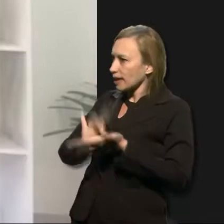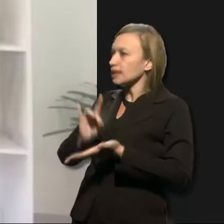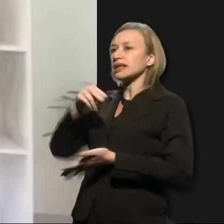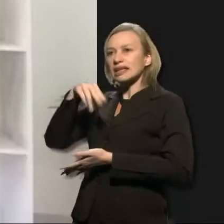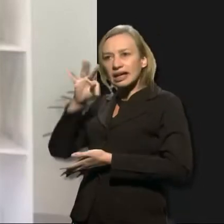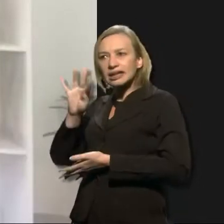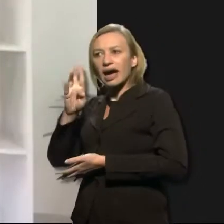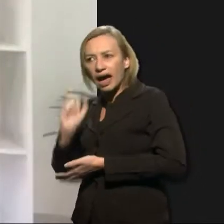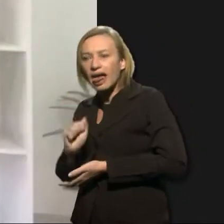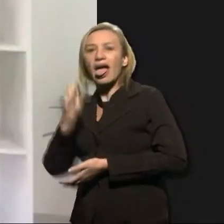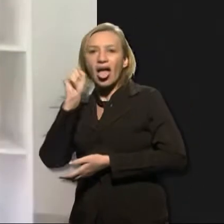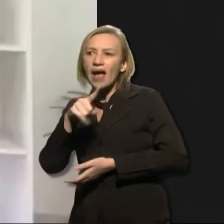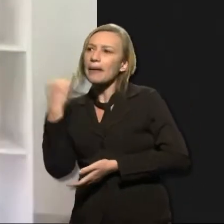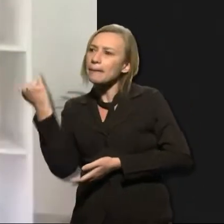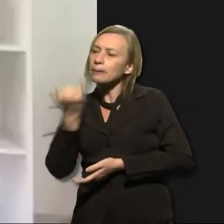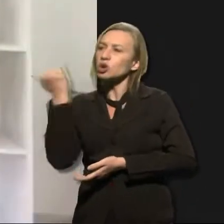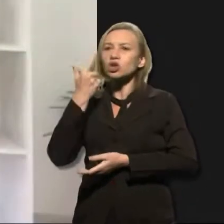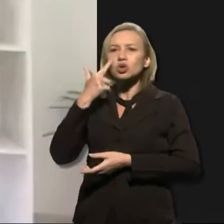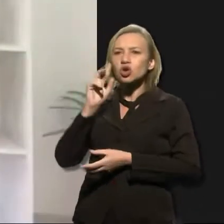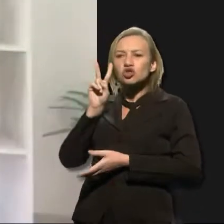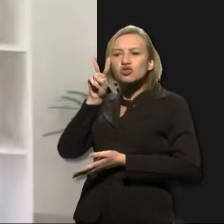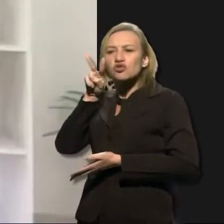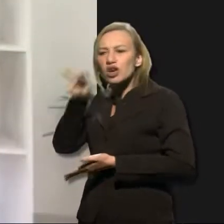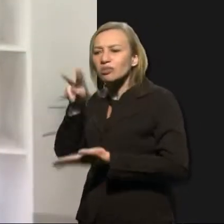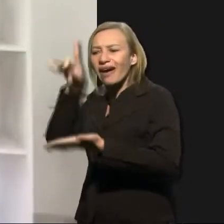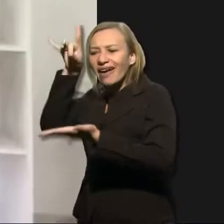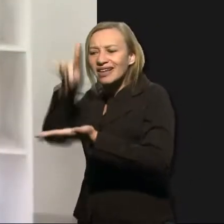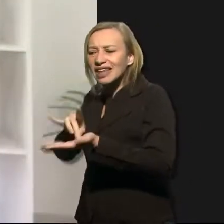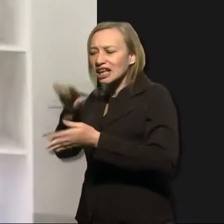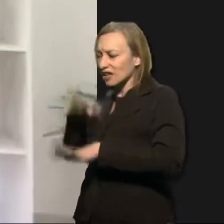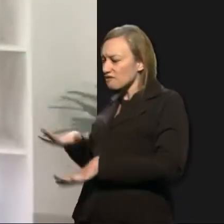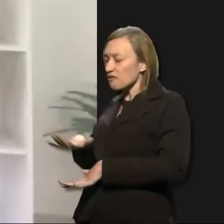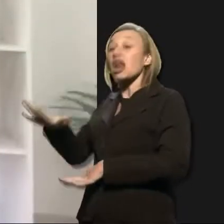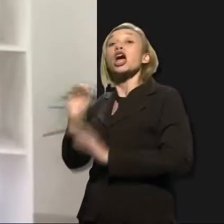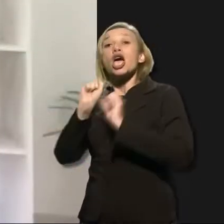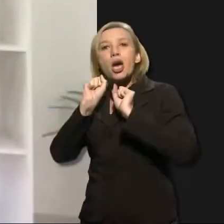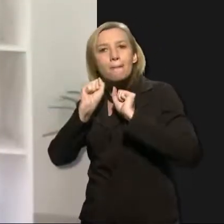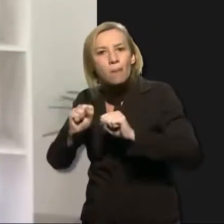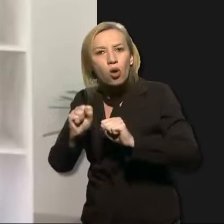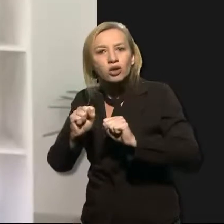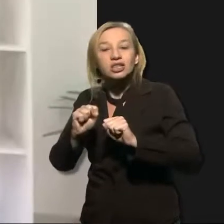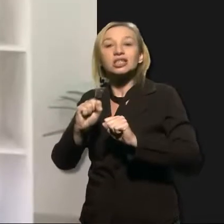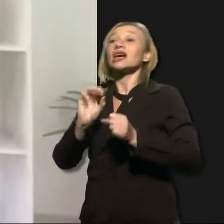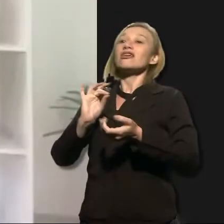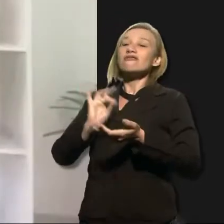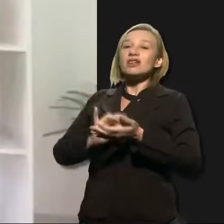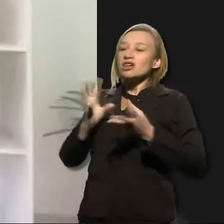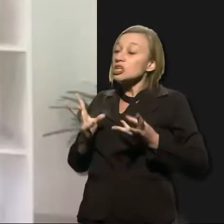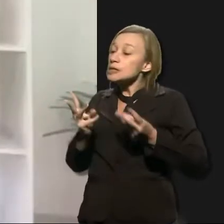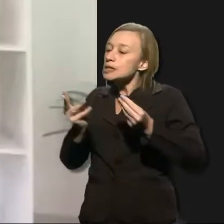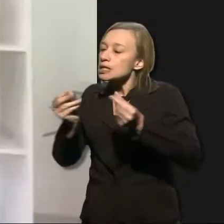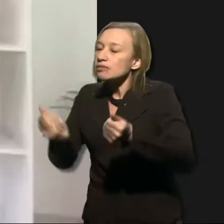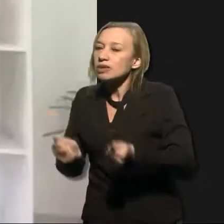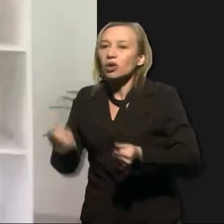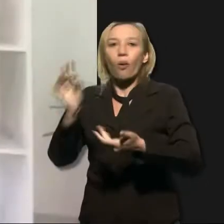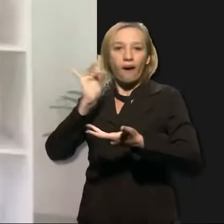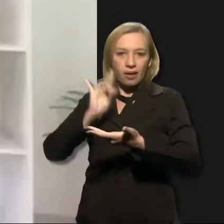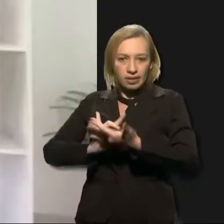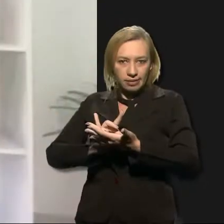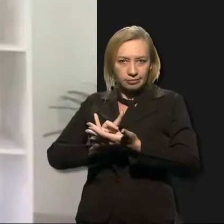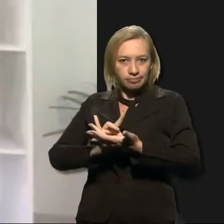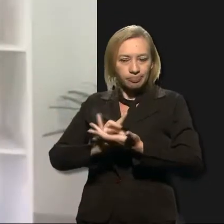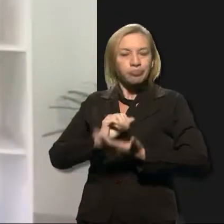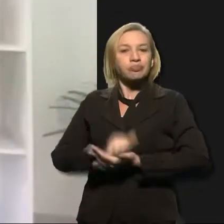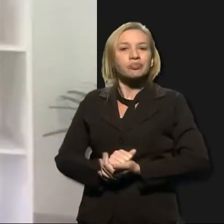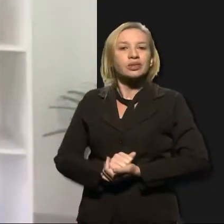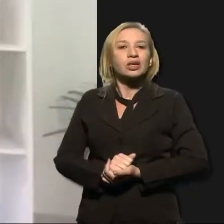Exatamente, Natália. Muito importante quando a gente olha a realidade das favelas e possa efetivamente se sensibilizar com